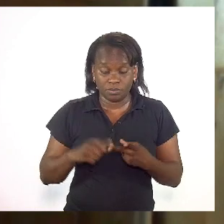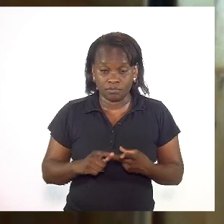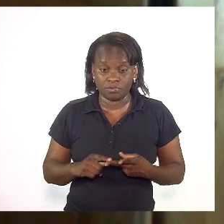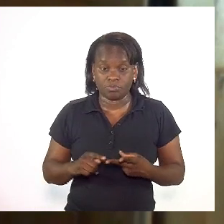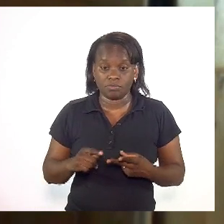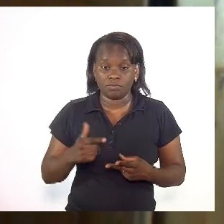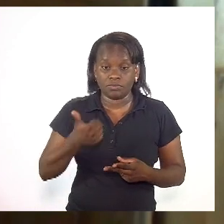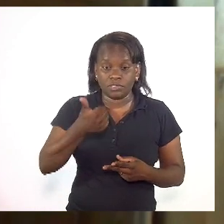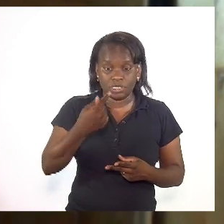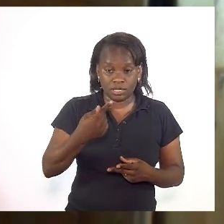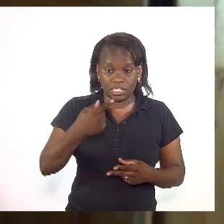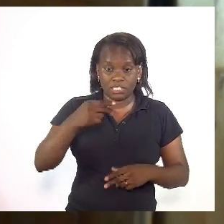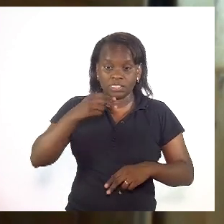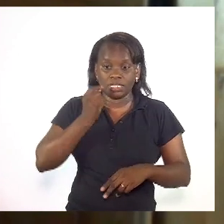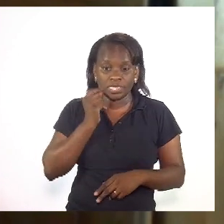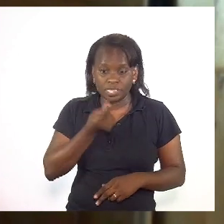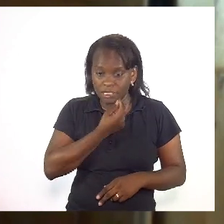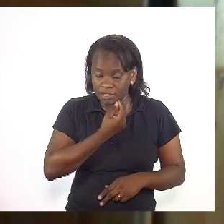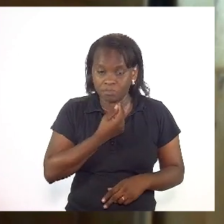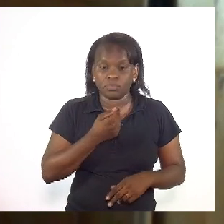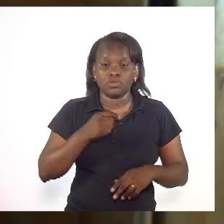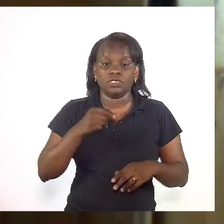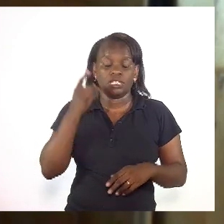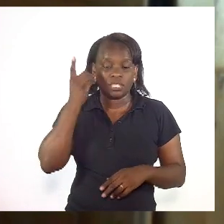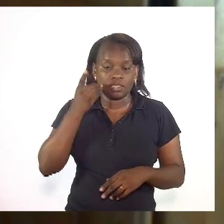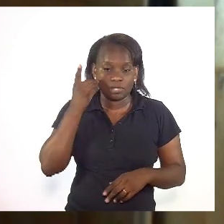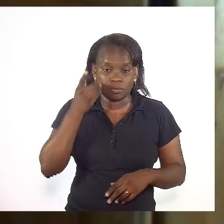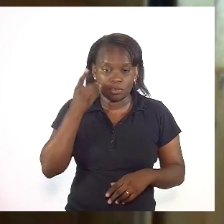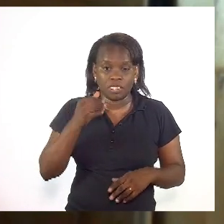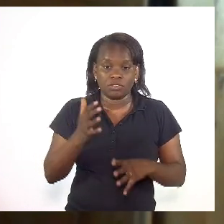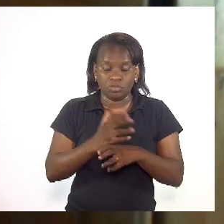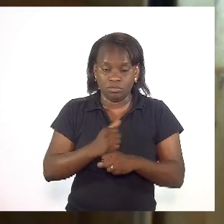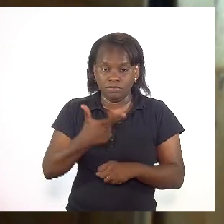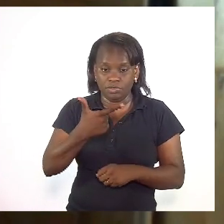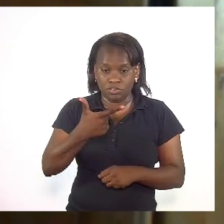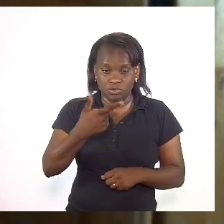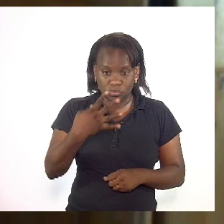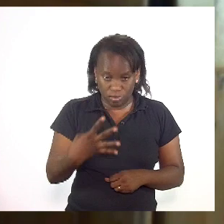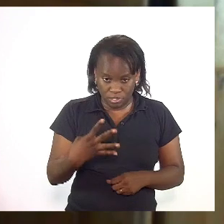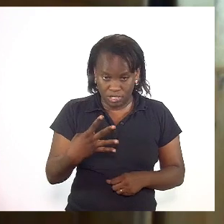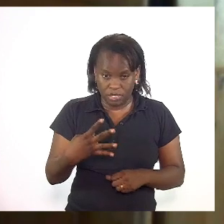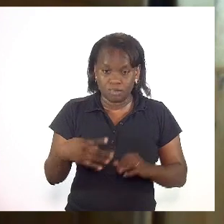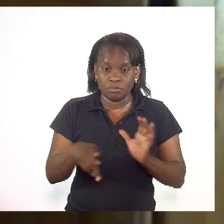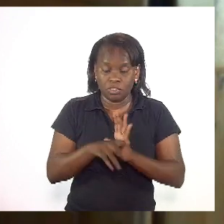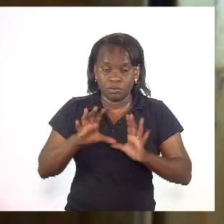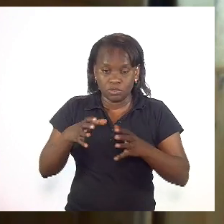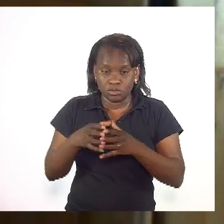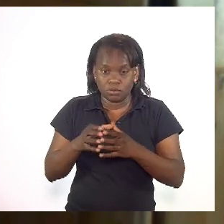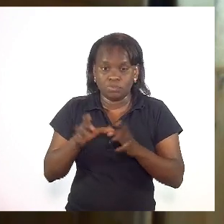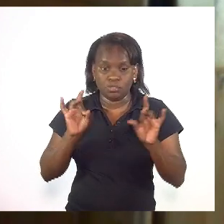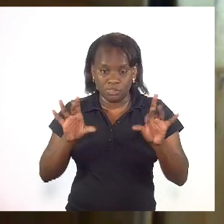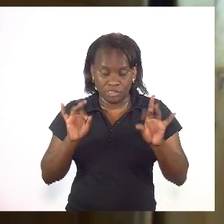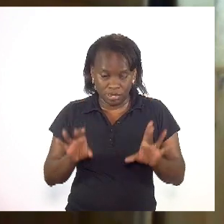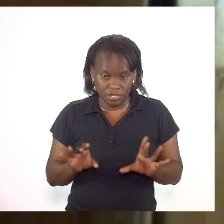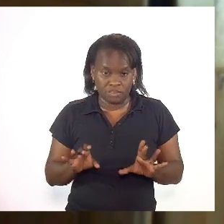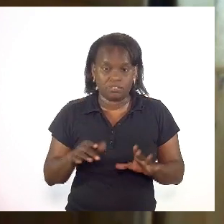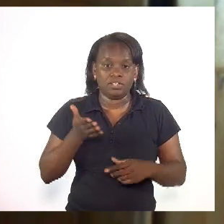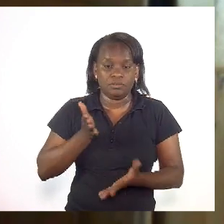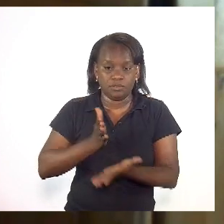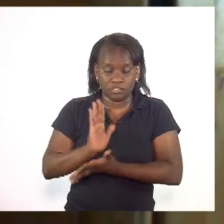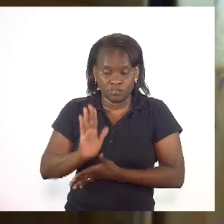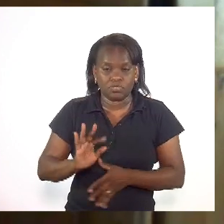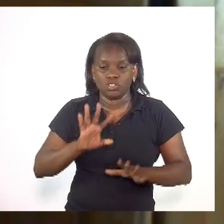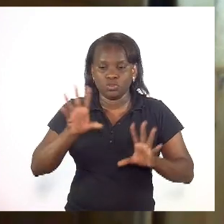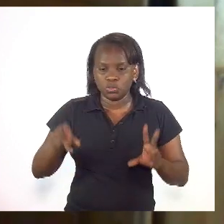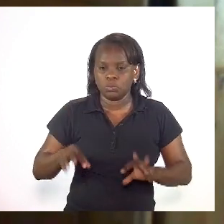em 17/9, quando 24 deputados da comissão especial aprovou com